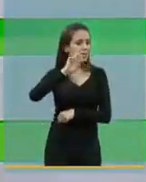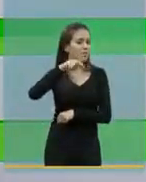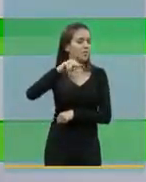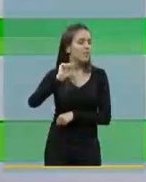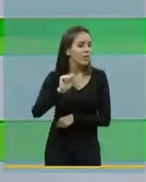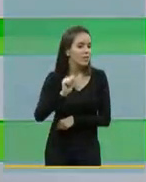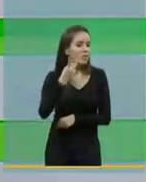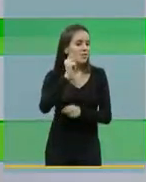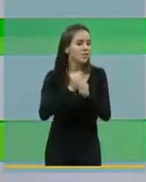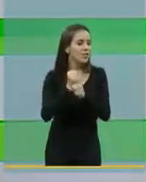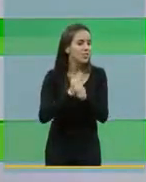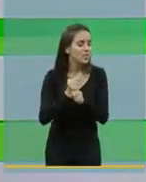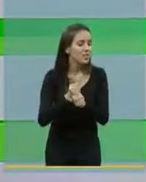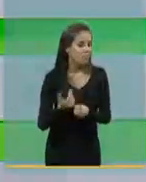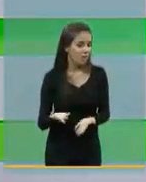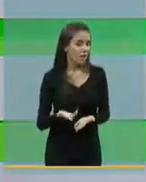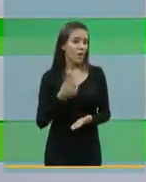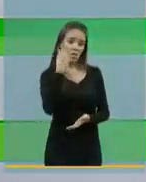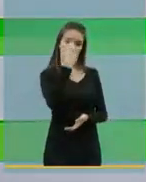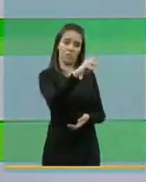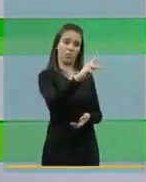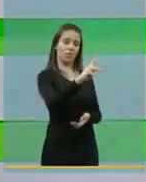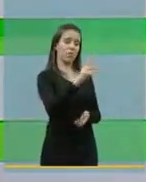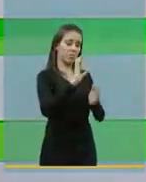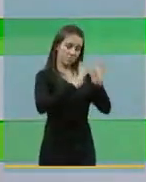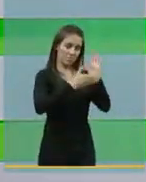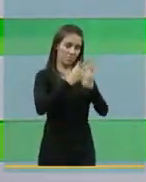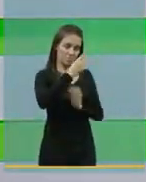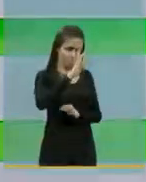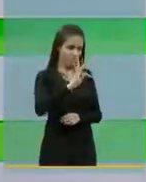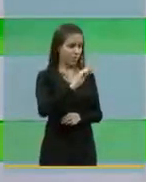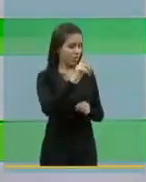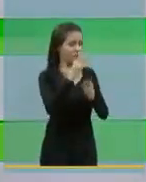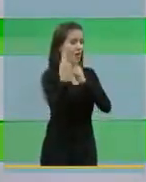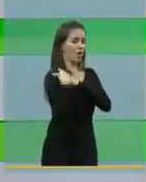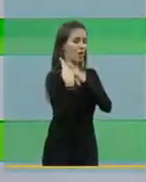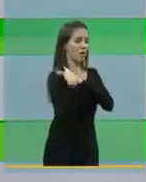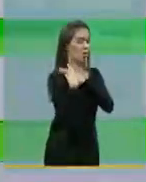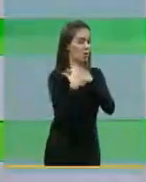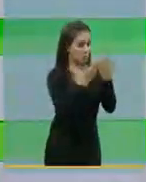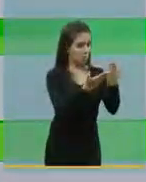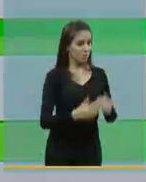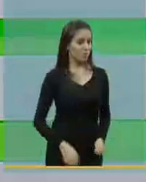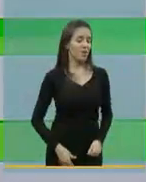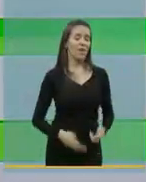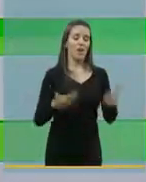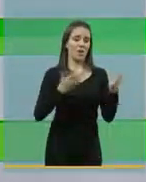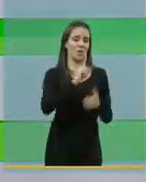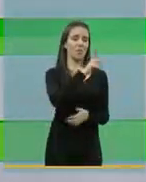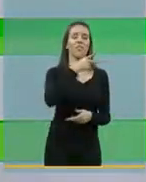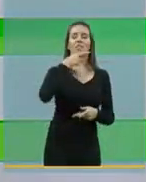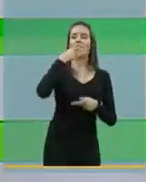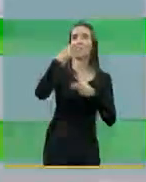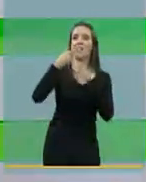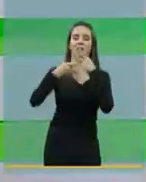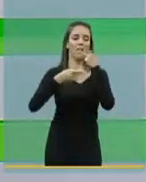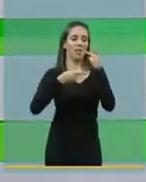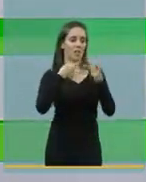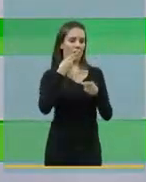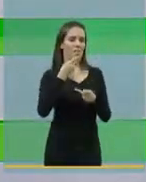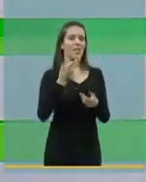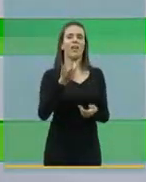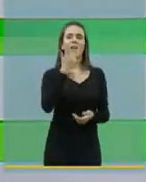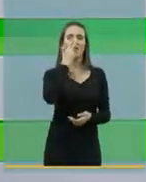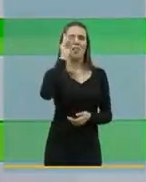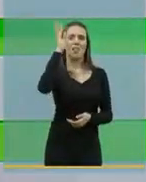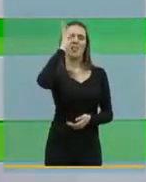este é o legado que o pt nos oferece embora o seu discurso seja outro o seu discurso seja da